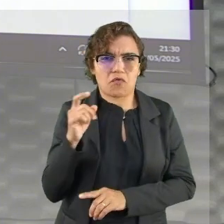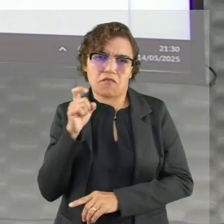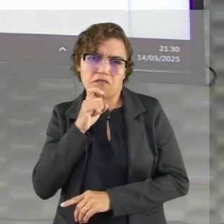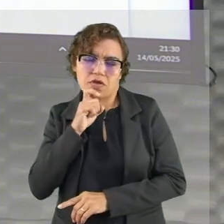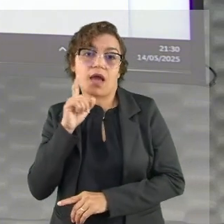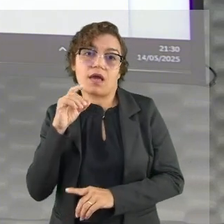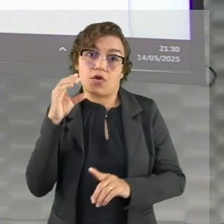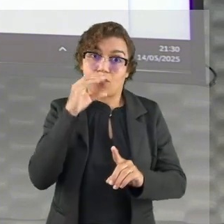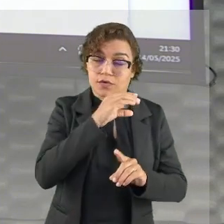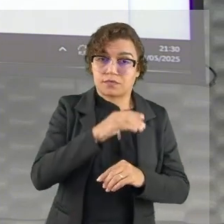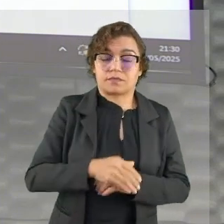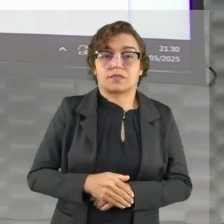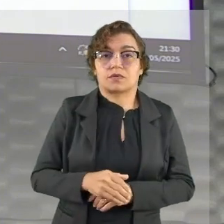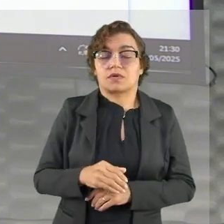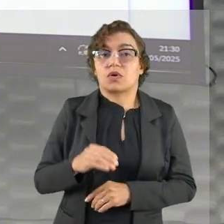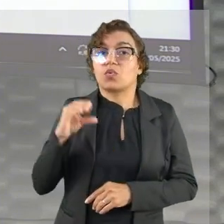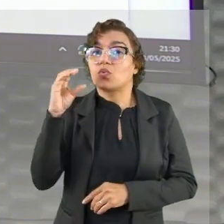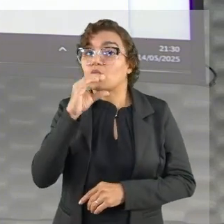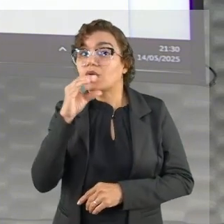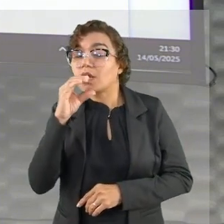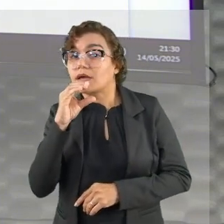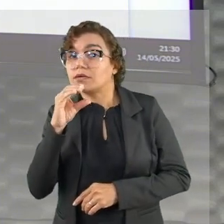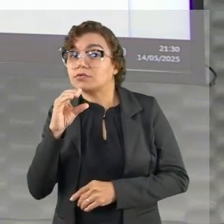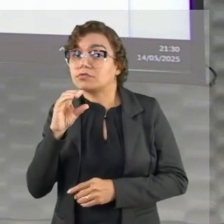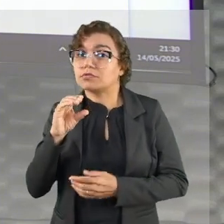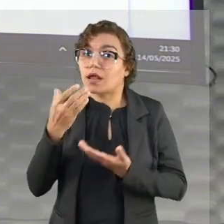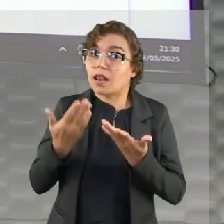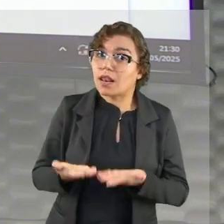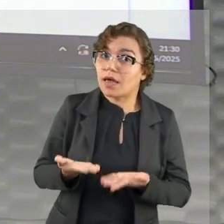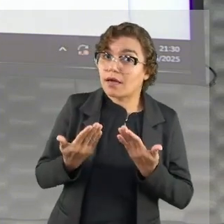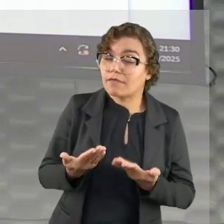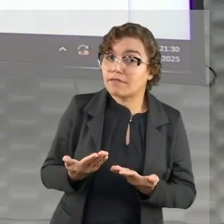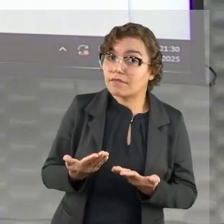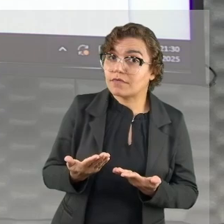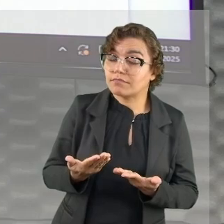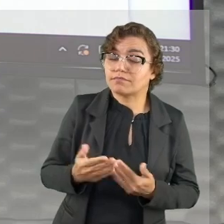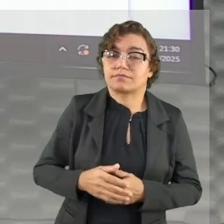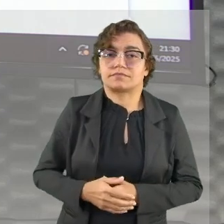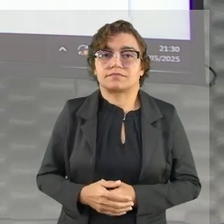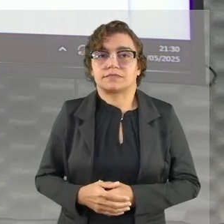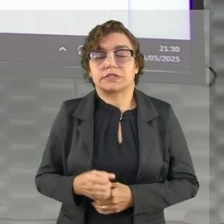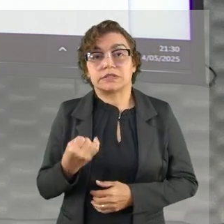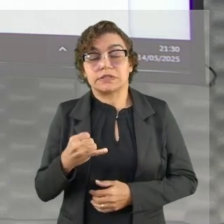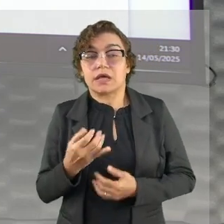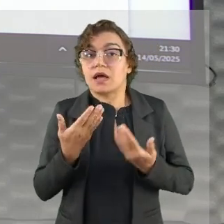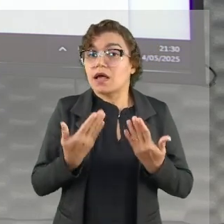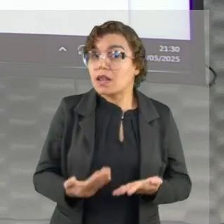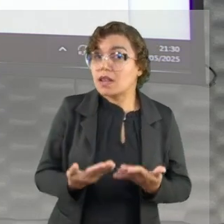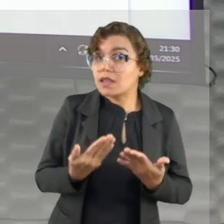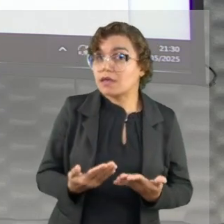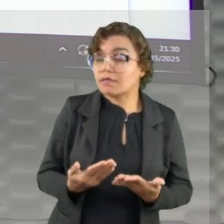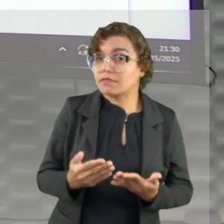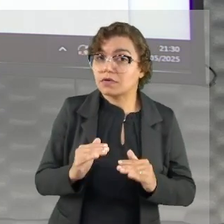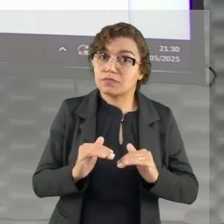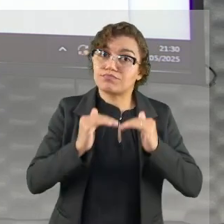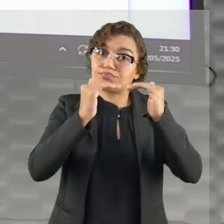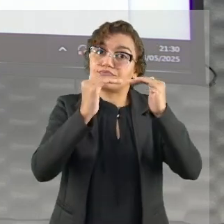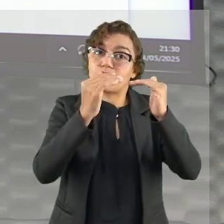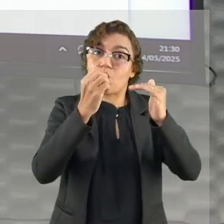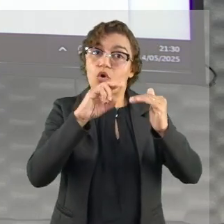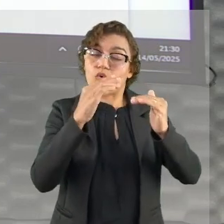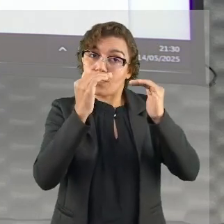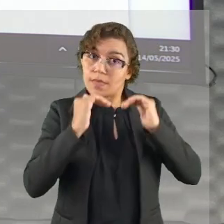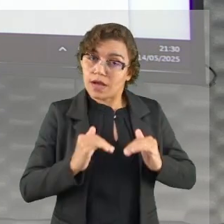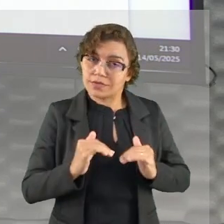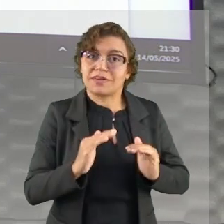ar quente, ele é mais denso ou ele é menos denso? Menos denso. Se é menos denso, ele vai estar em cima ou embaixo?